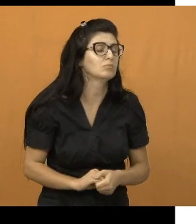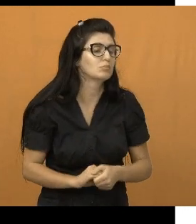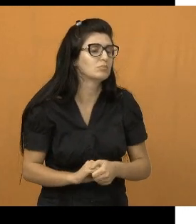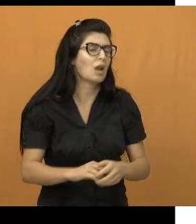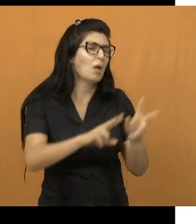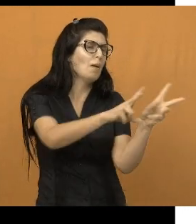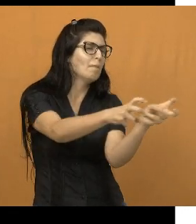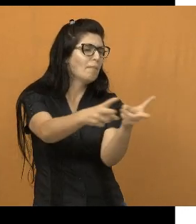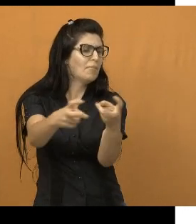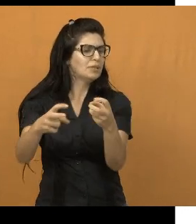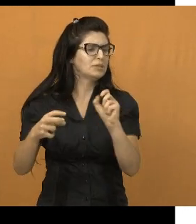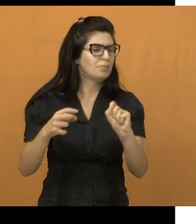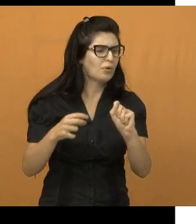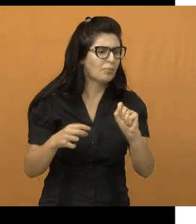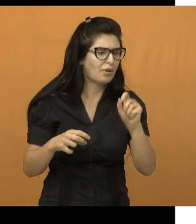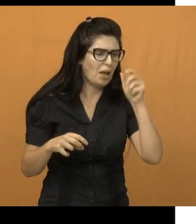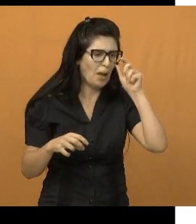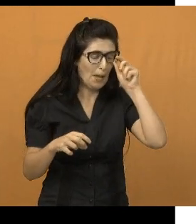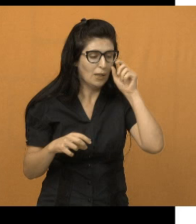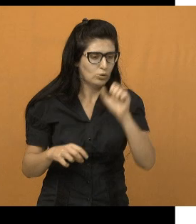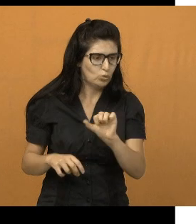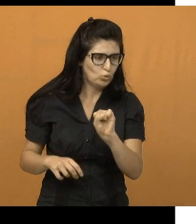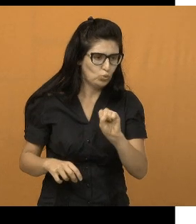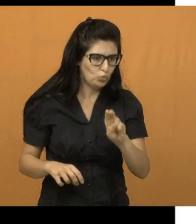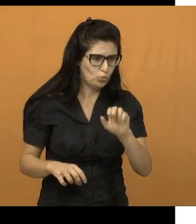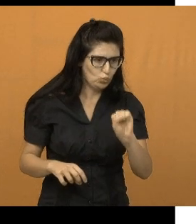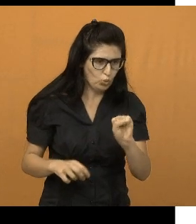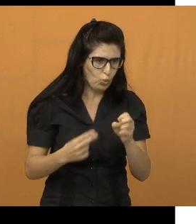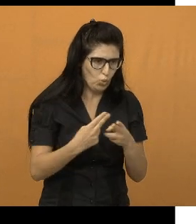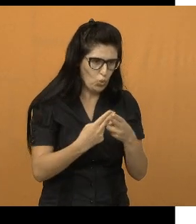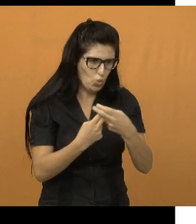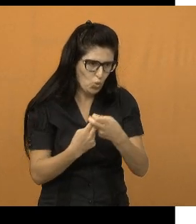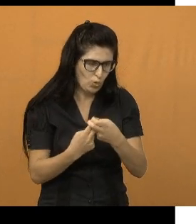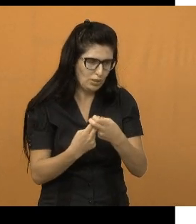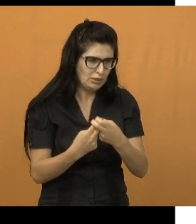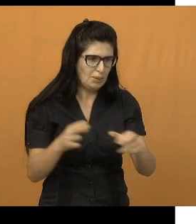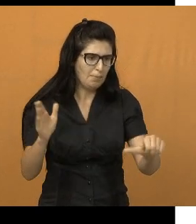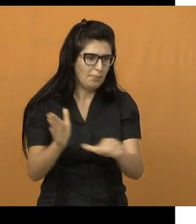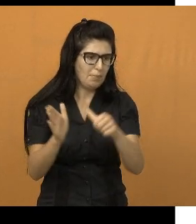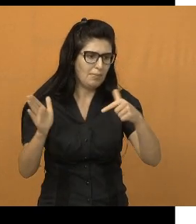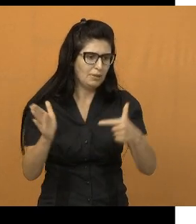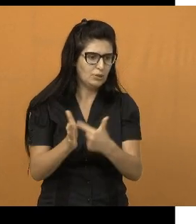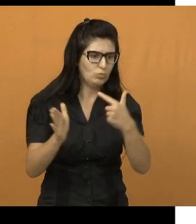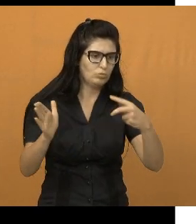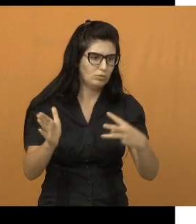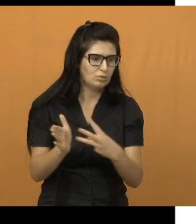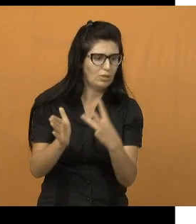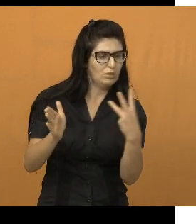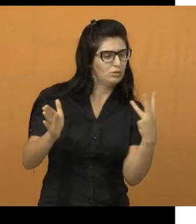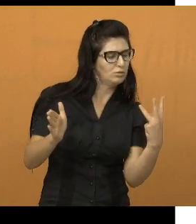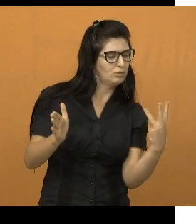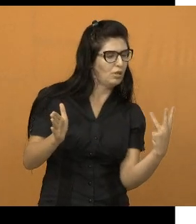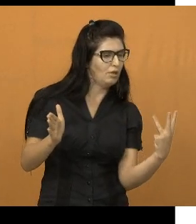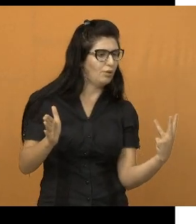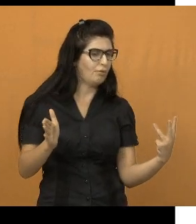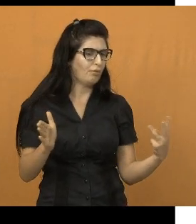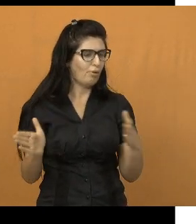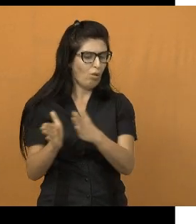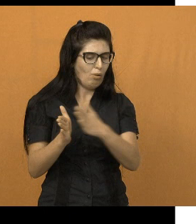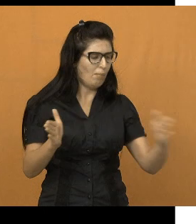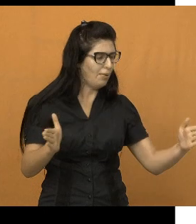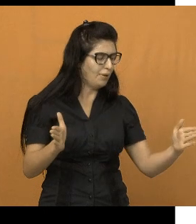que os leitos SUS dependentes do primeiro para o segundo e terceiro quadrimestre houve uma redução no